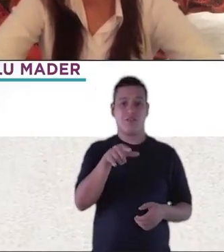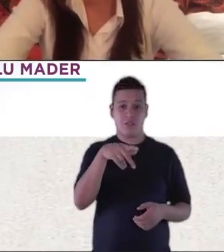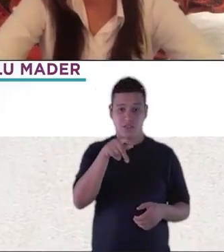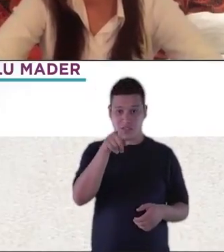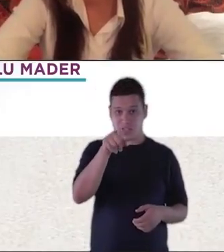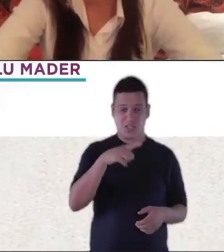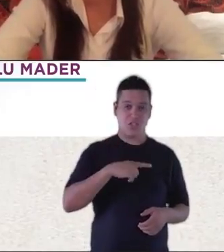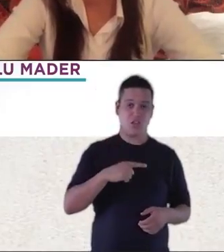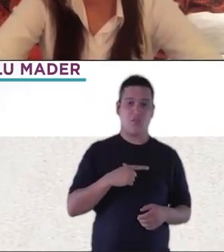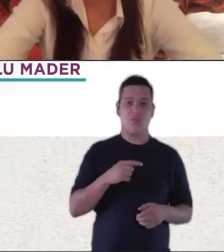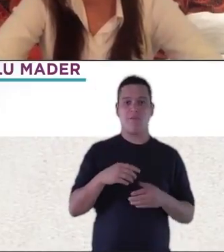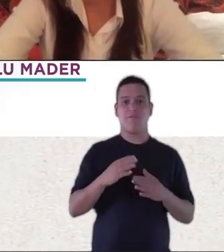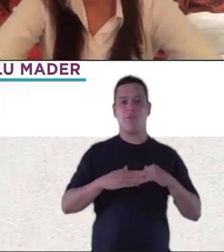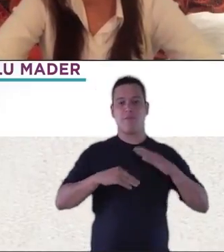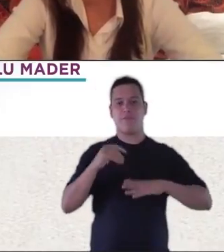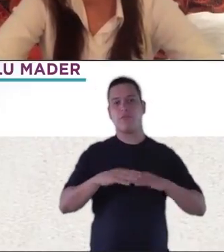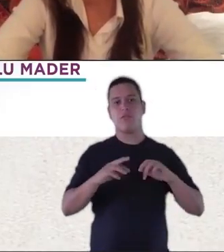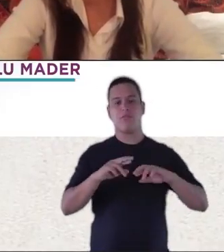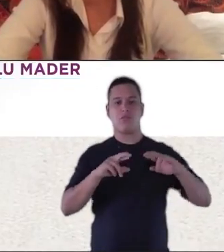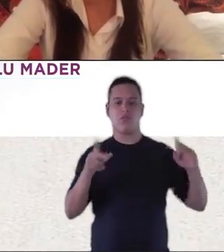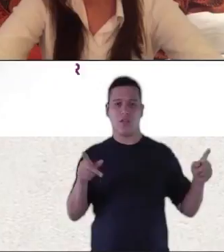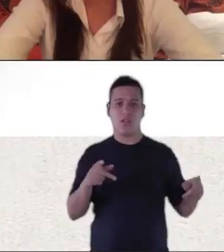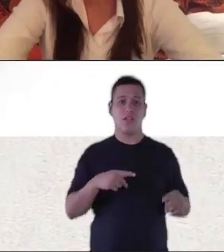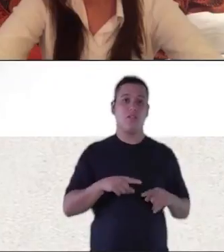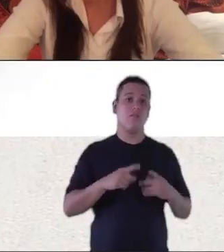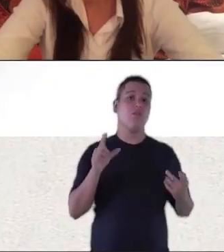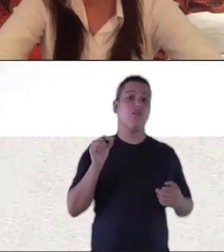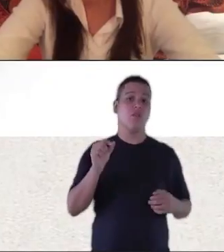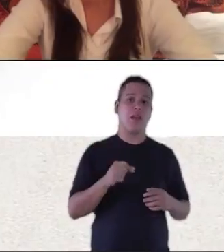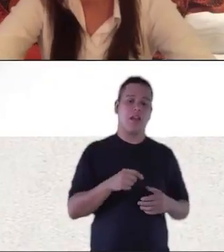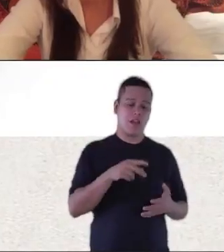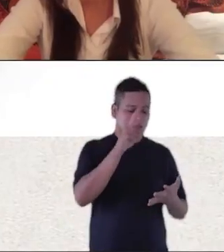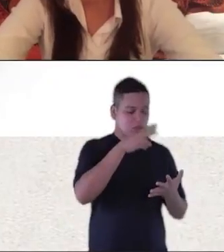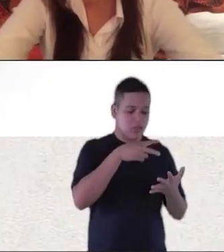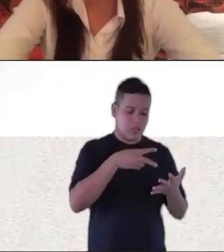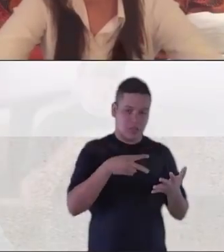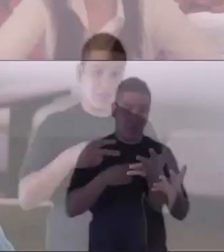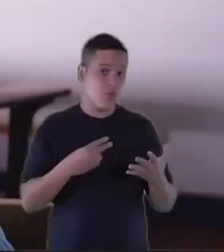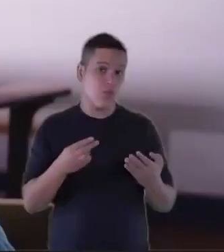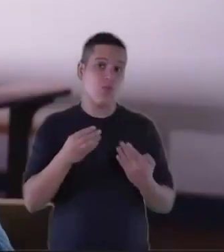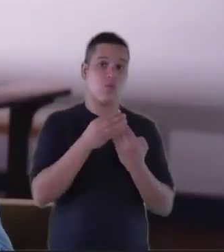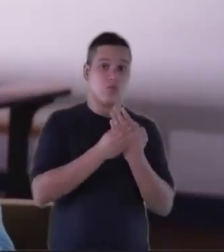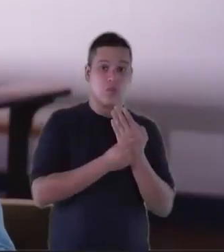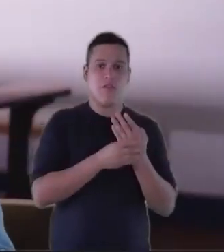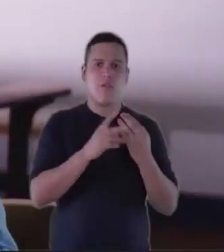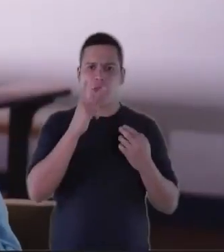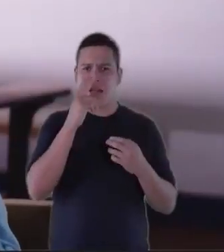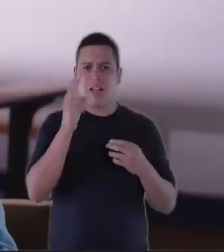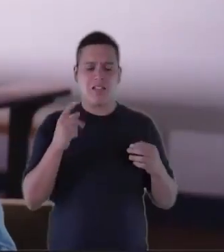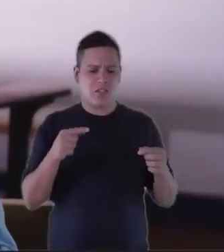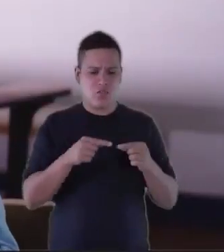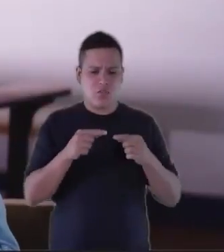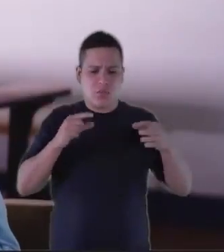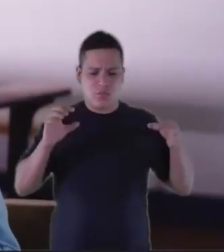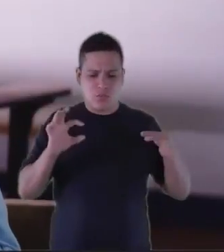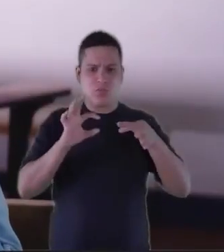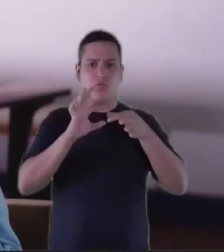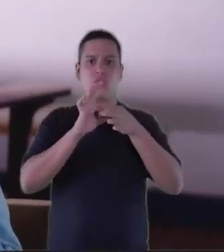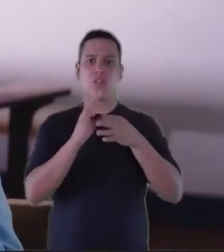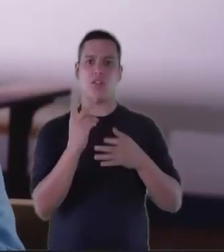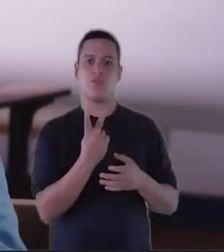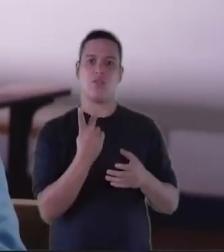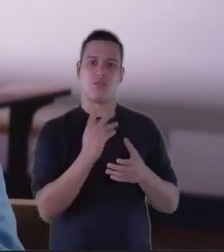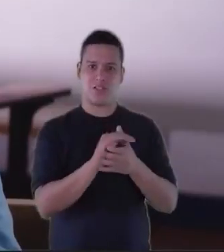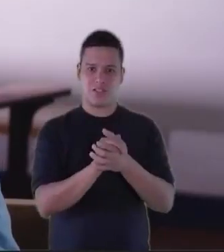tiveram, a literatura, a leitura e o livro os unia. Não só pela trajetória que o Tony tem além